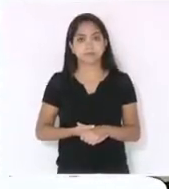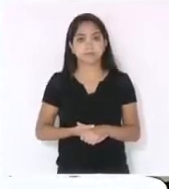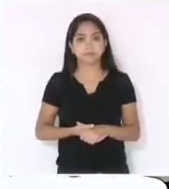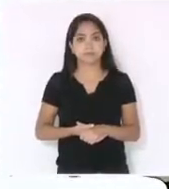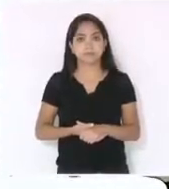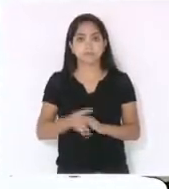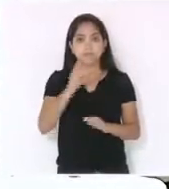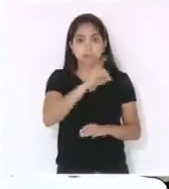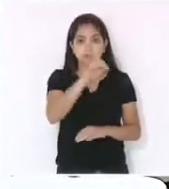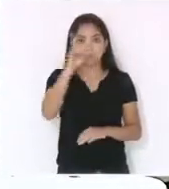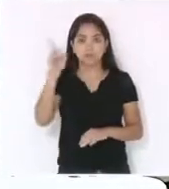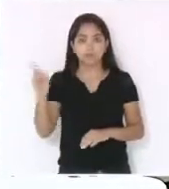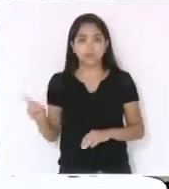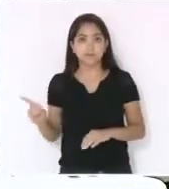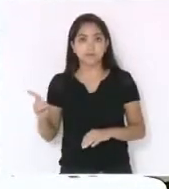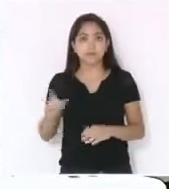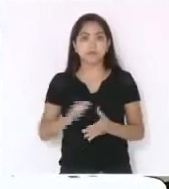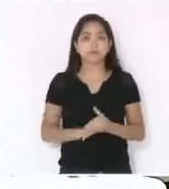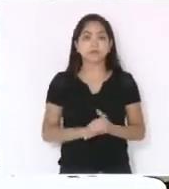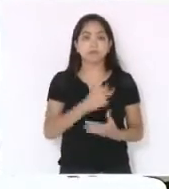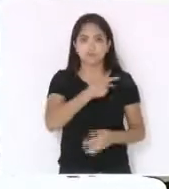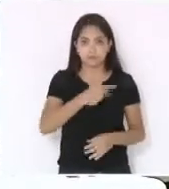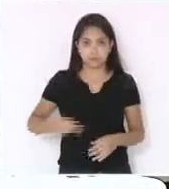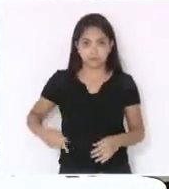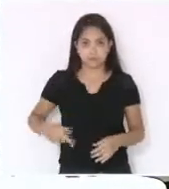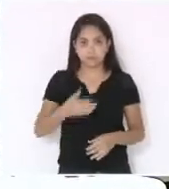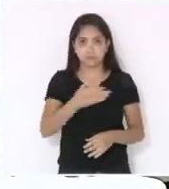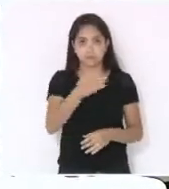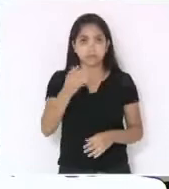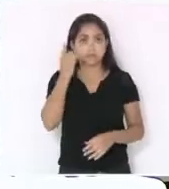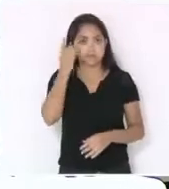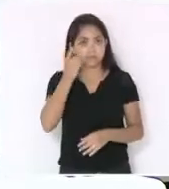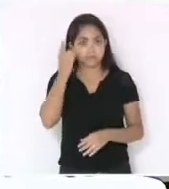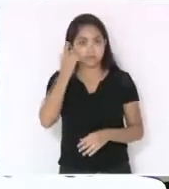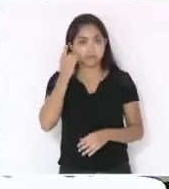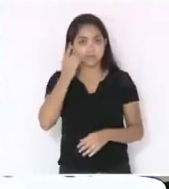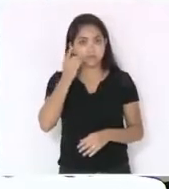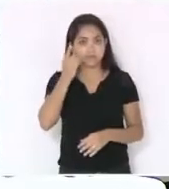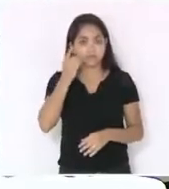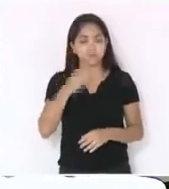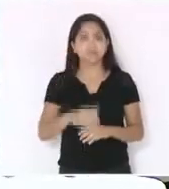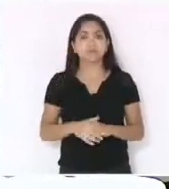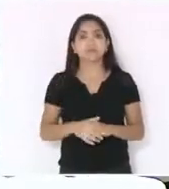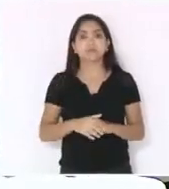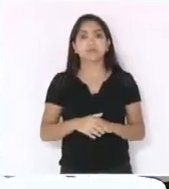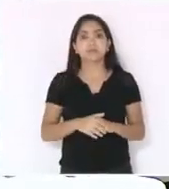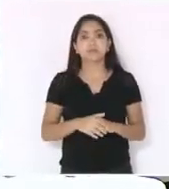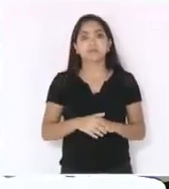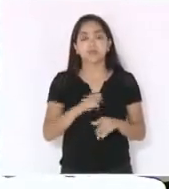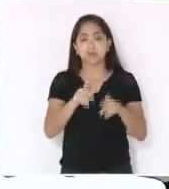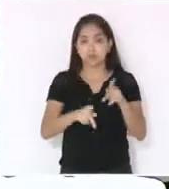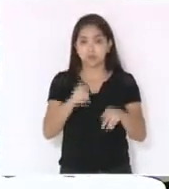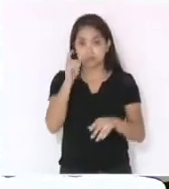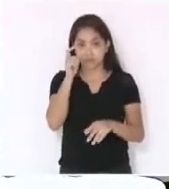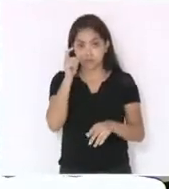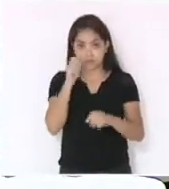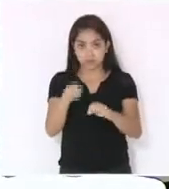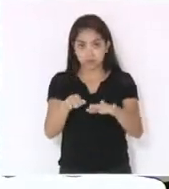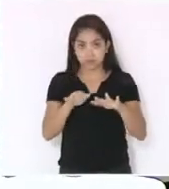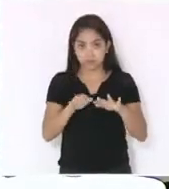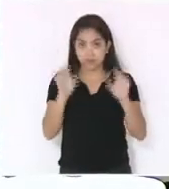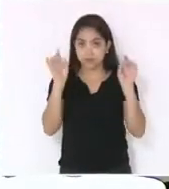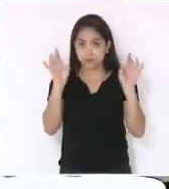Bom dia, senhor presidente, senhores deputados e deputadas e ao público que nos assiste. E um